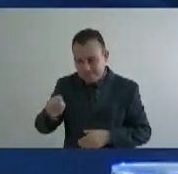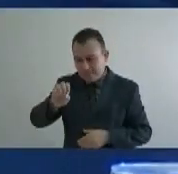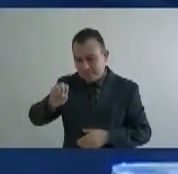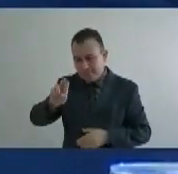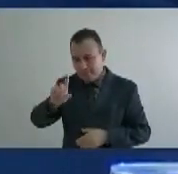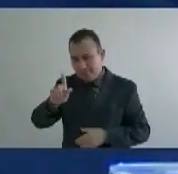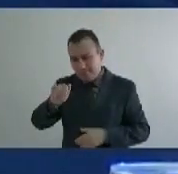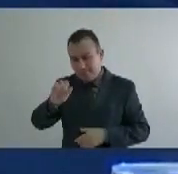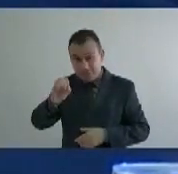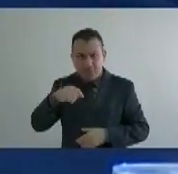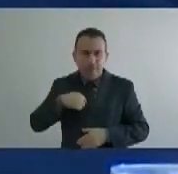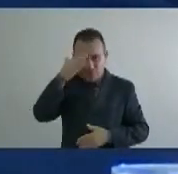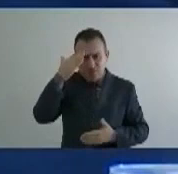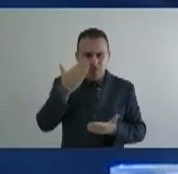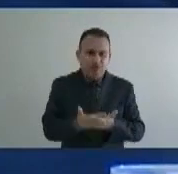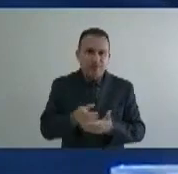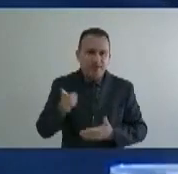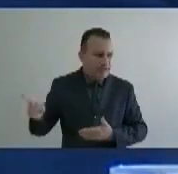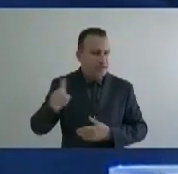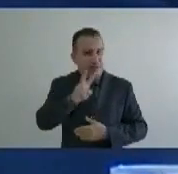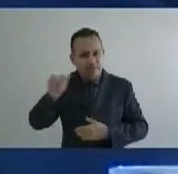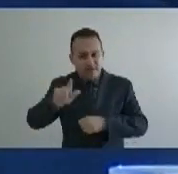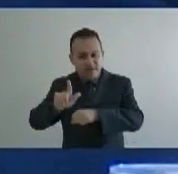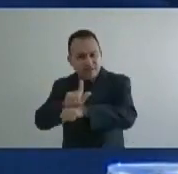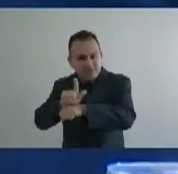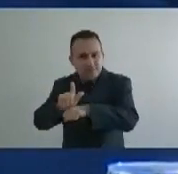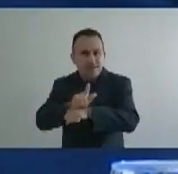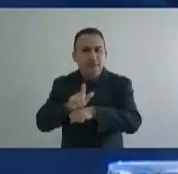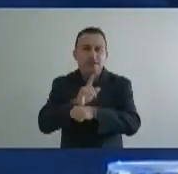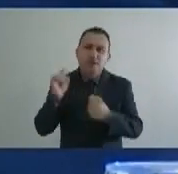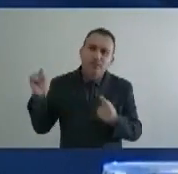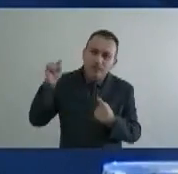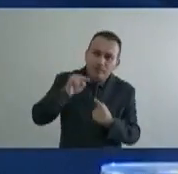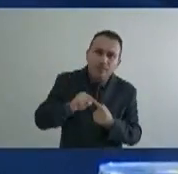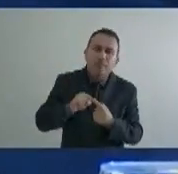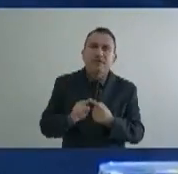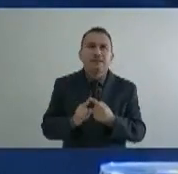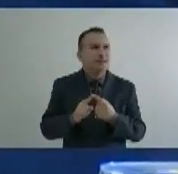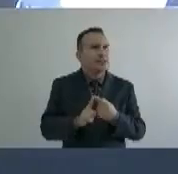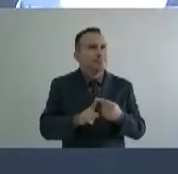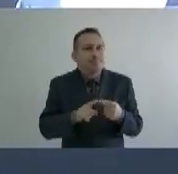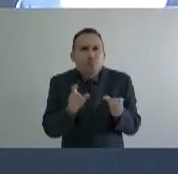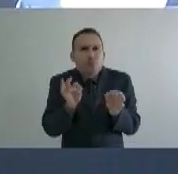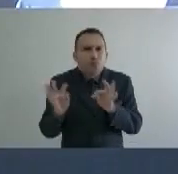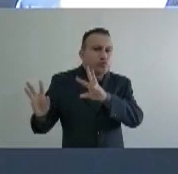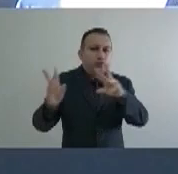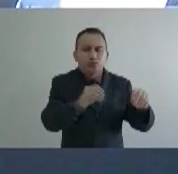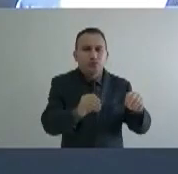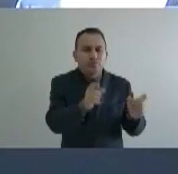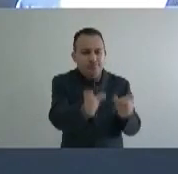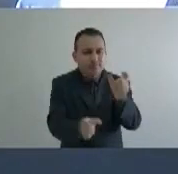gestão será pautada em uma característica fundamental que deveria estar presente em todo agente público, que